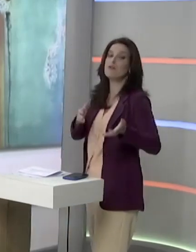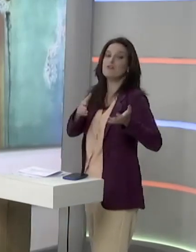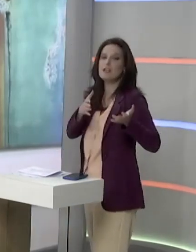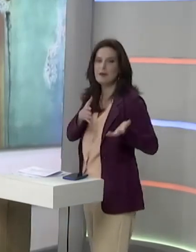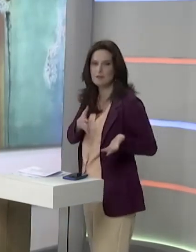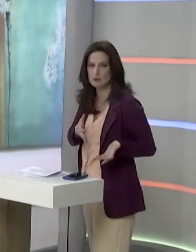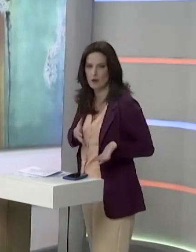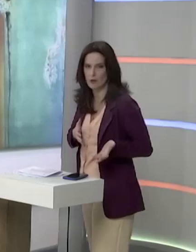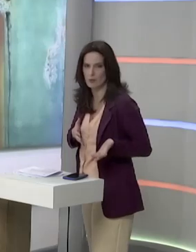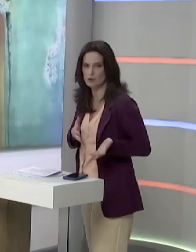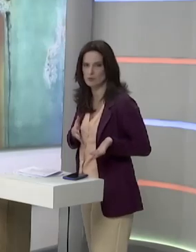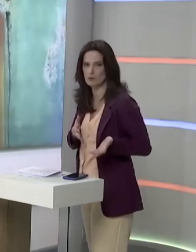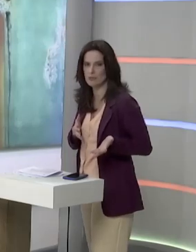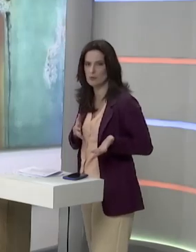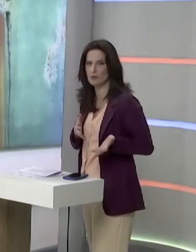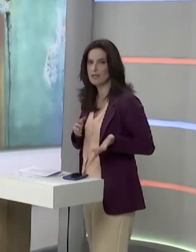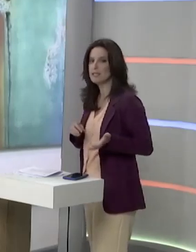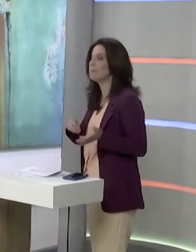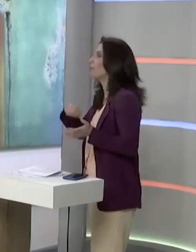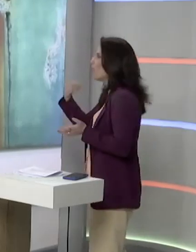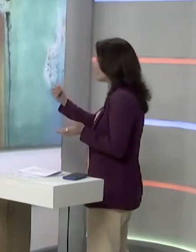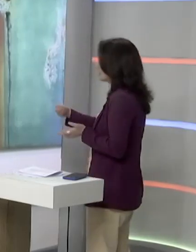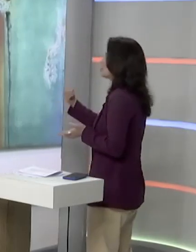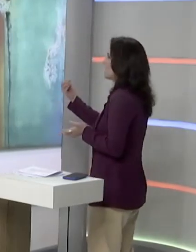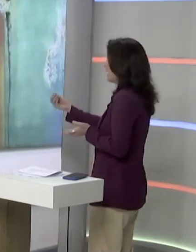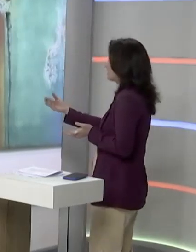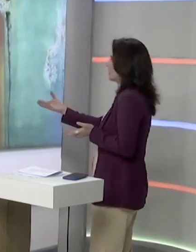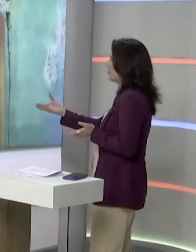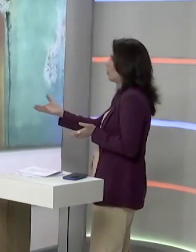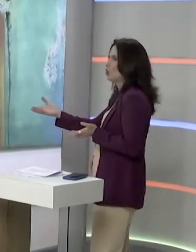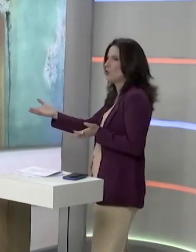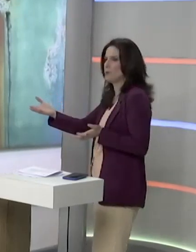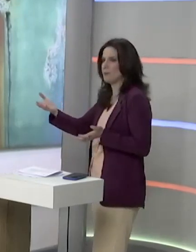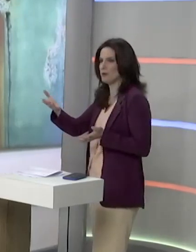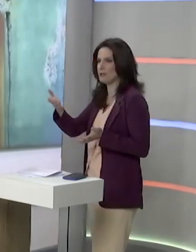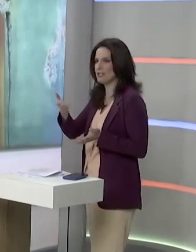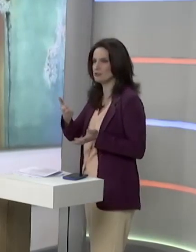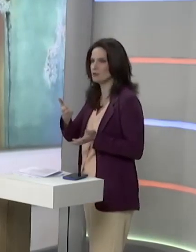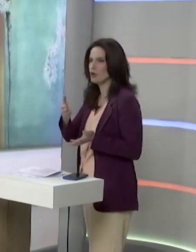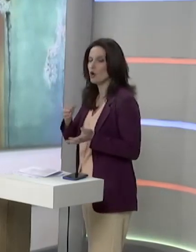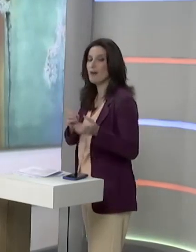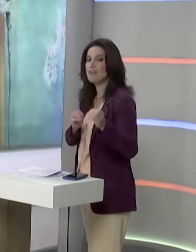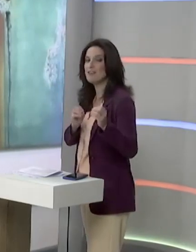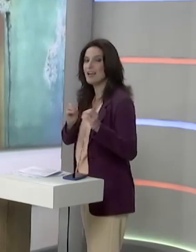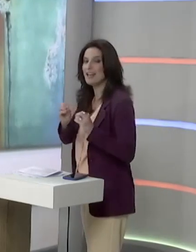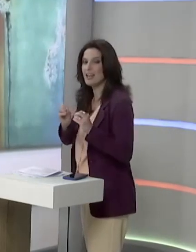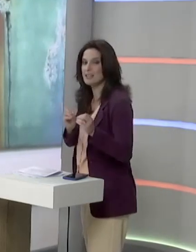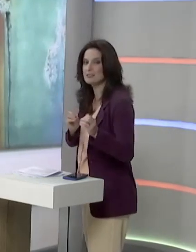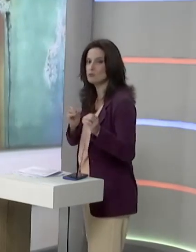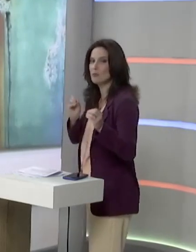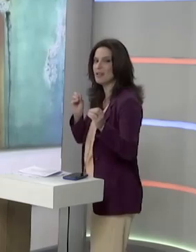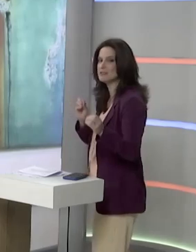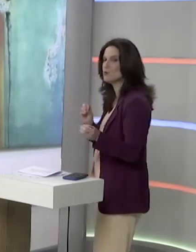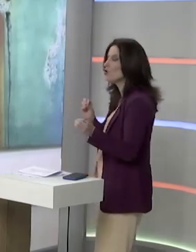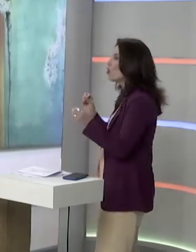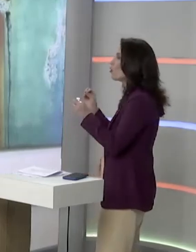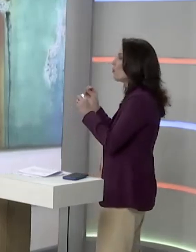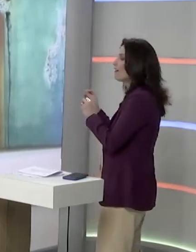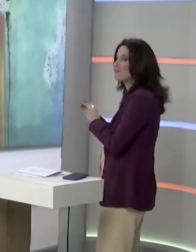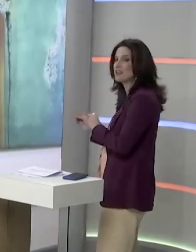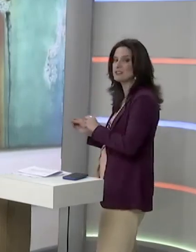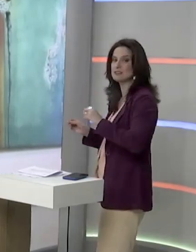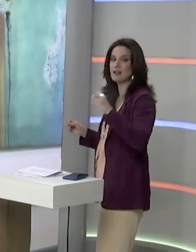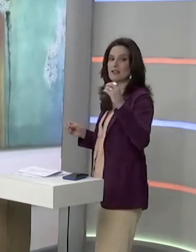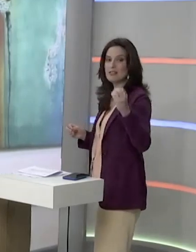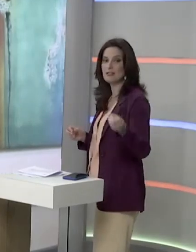extrema-direita confirme a vitória no próximo domingo e possa indicar então o primeiro-ministro, como é que ficaria a relação do Brasil